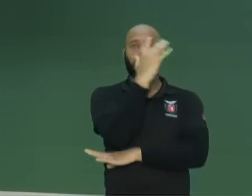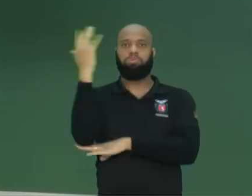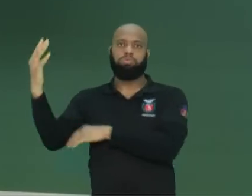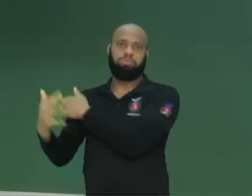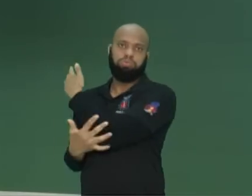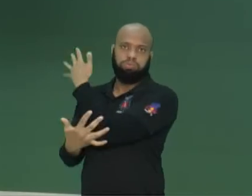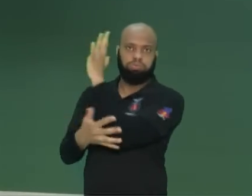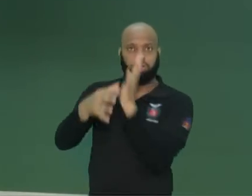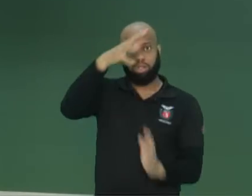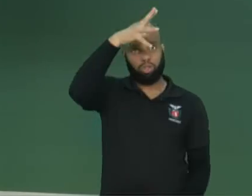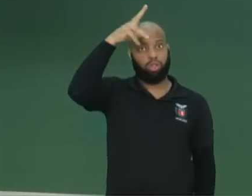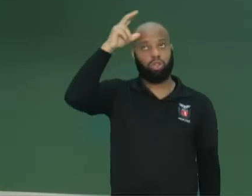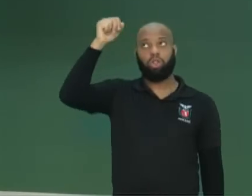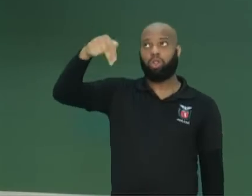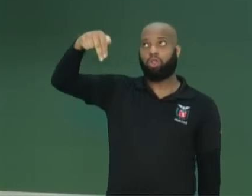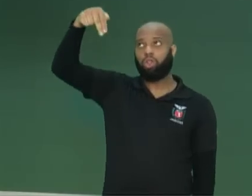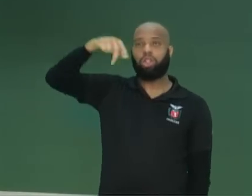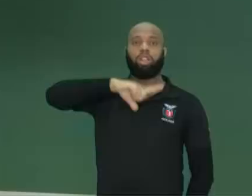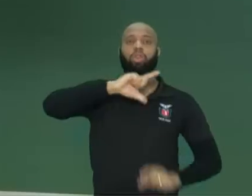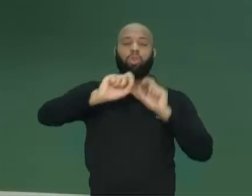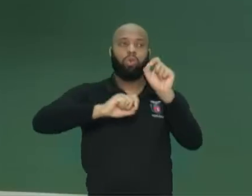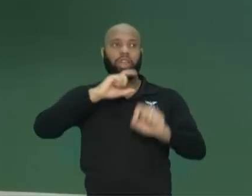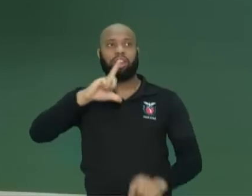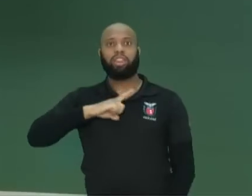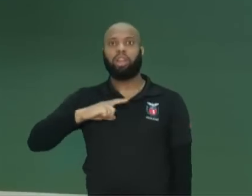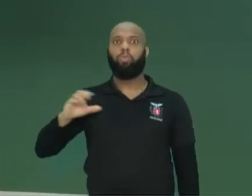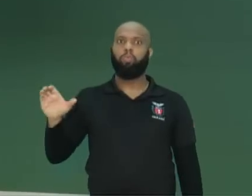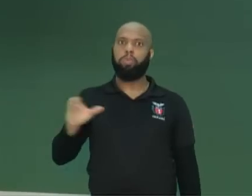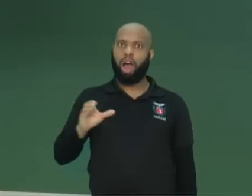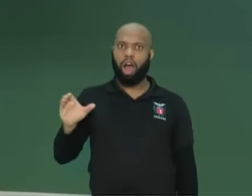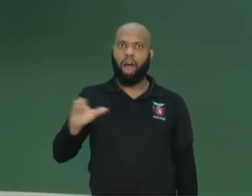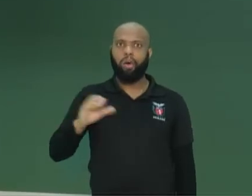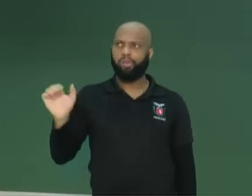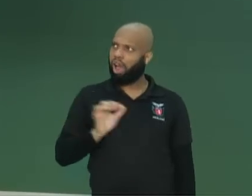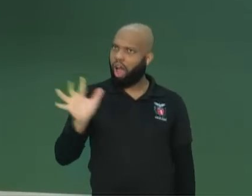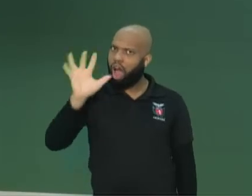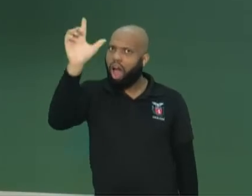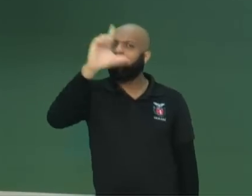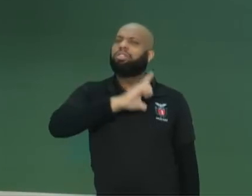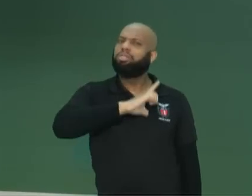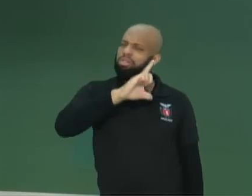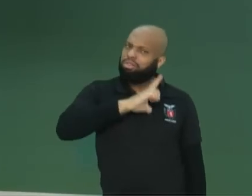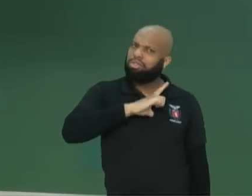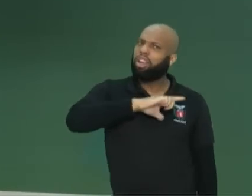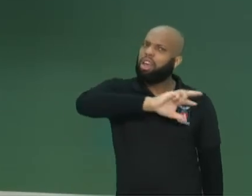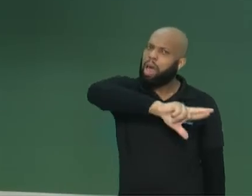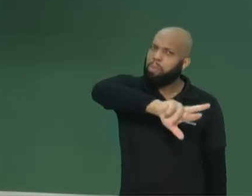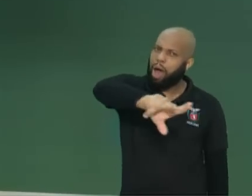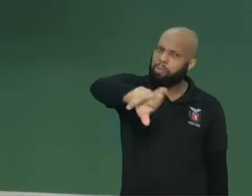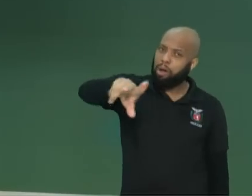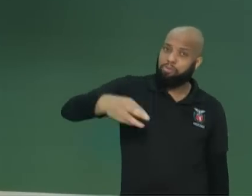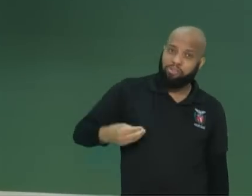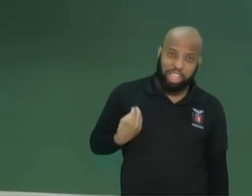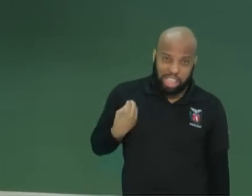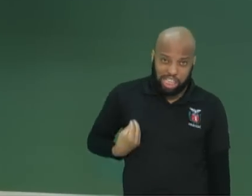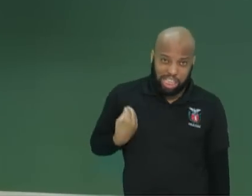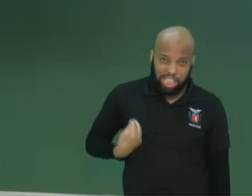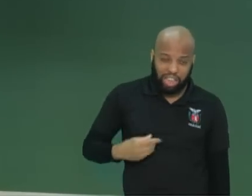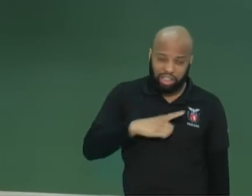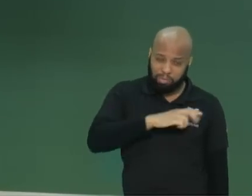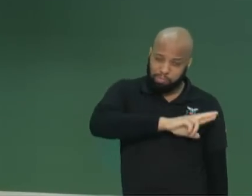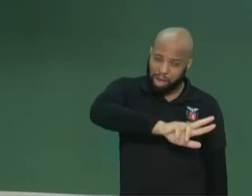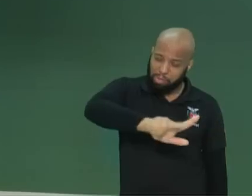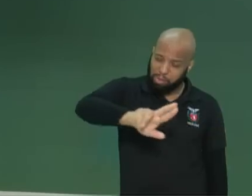amazônica, a região norte, é uma das mais ricas em biodiversidade. É que apresenta as maiores quantidades